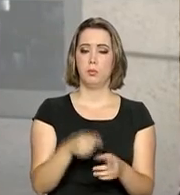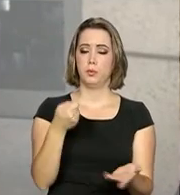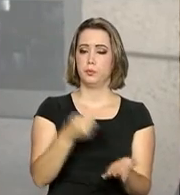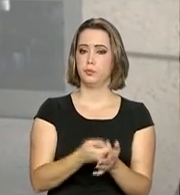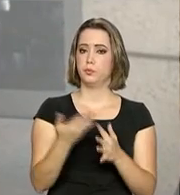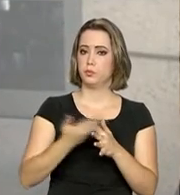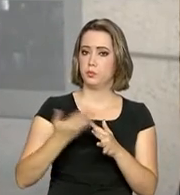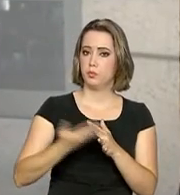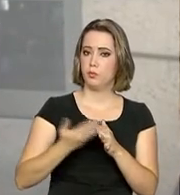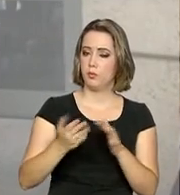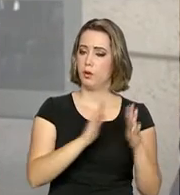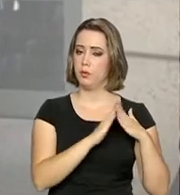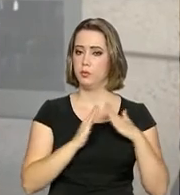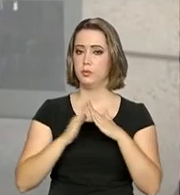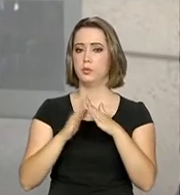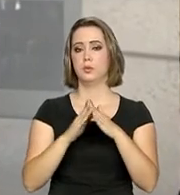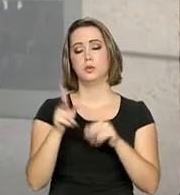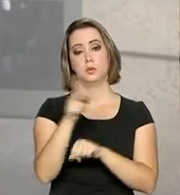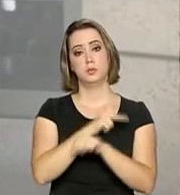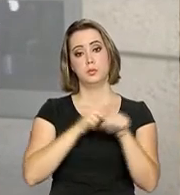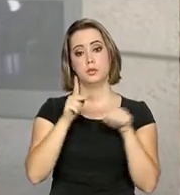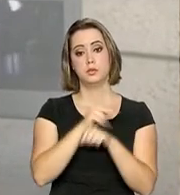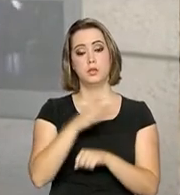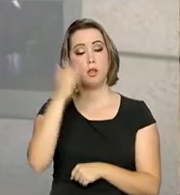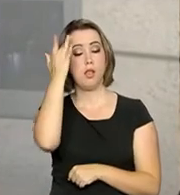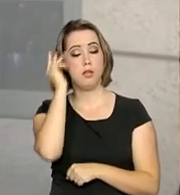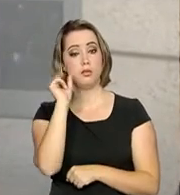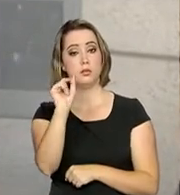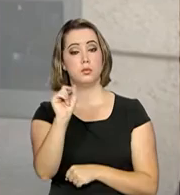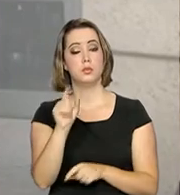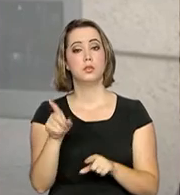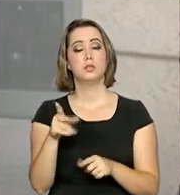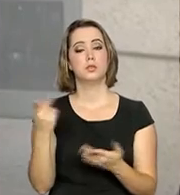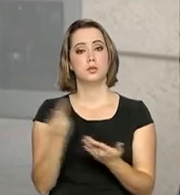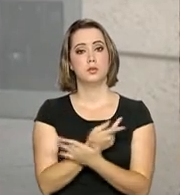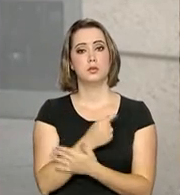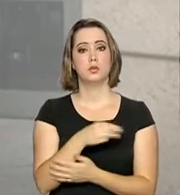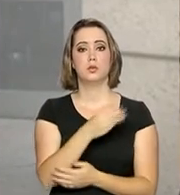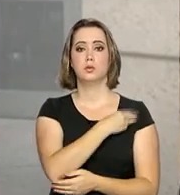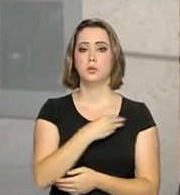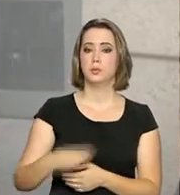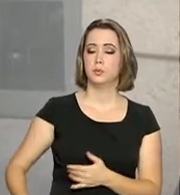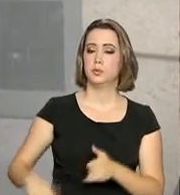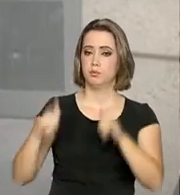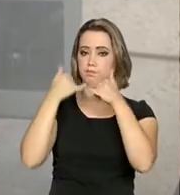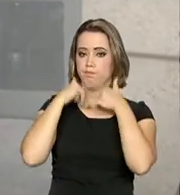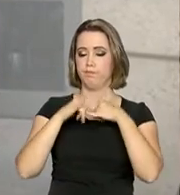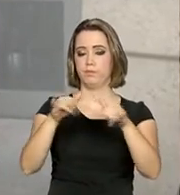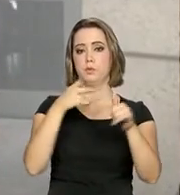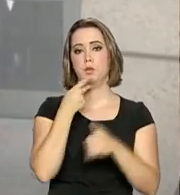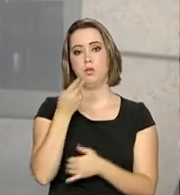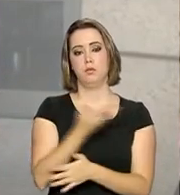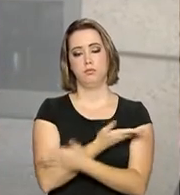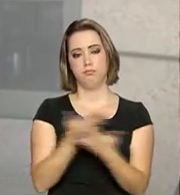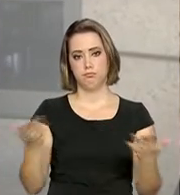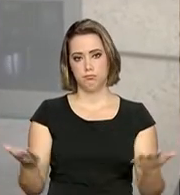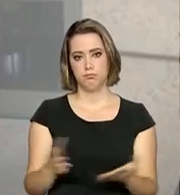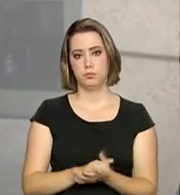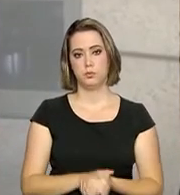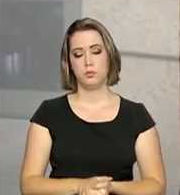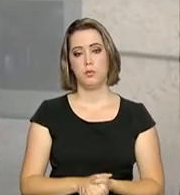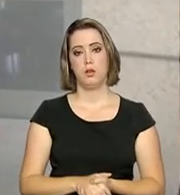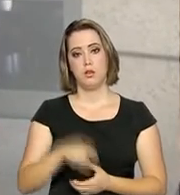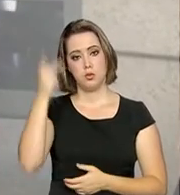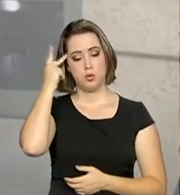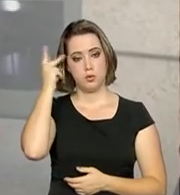financiamento imobiliário no país. Amanhã será a vez do ministro de Minas e Energia, Fernando Coelho Filho, falar aos participantes. De